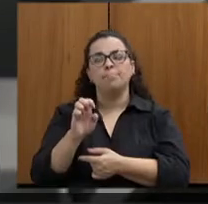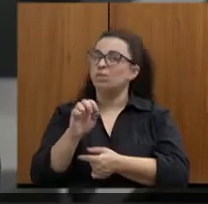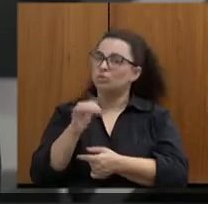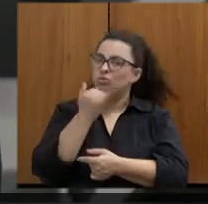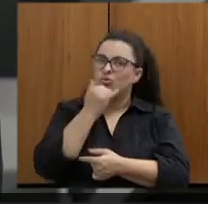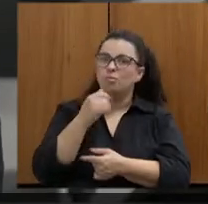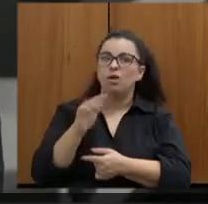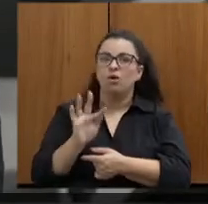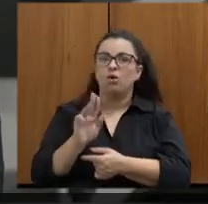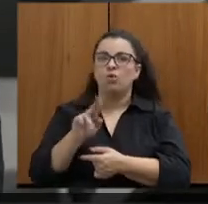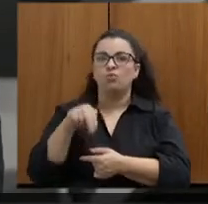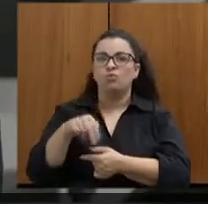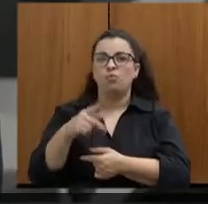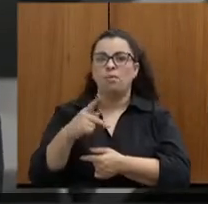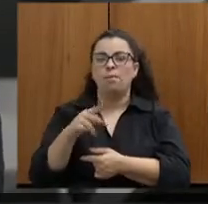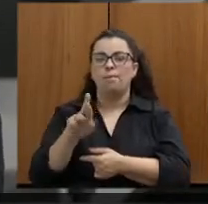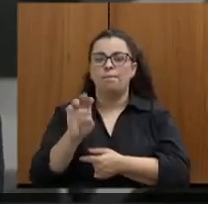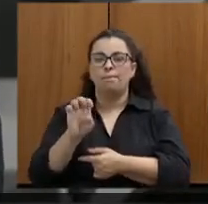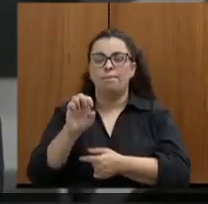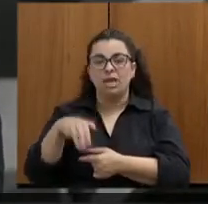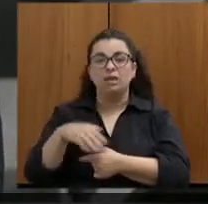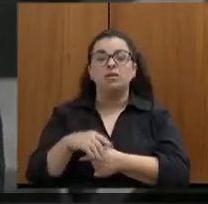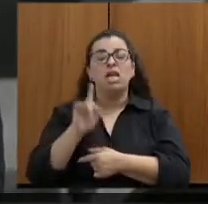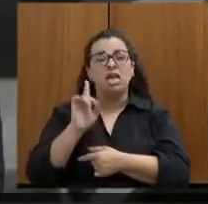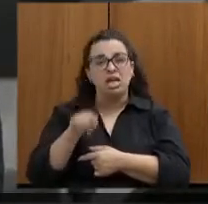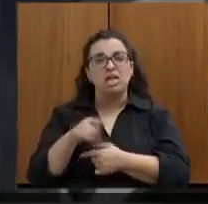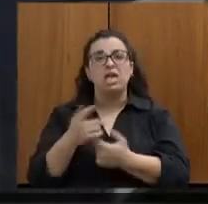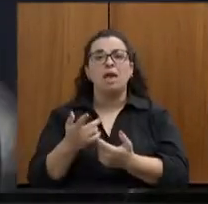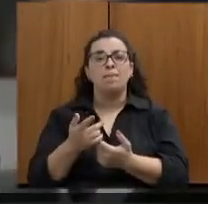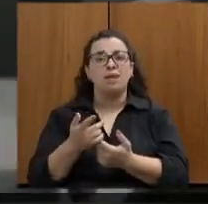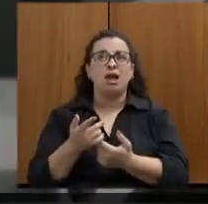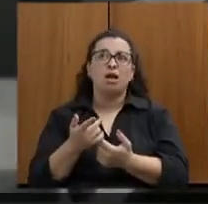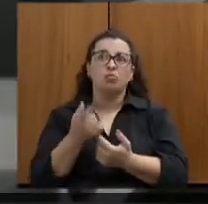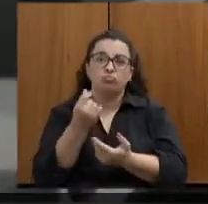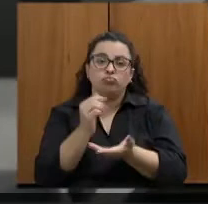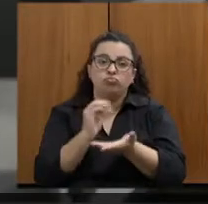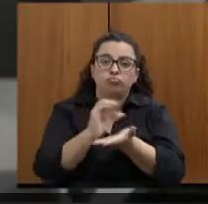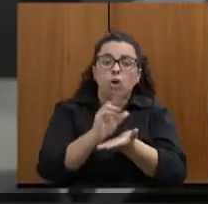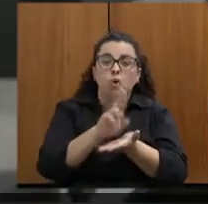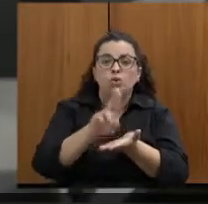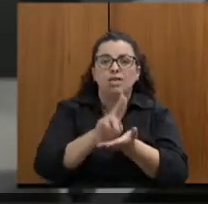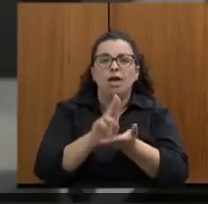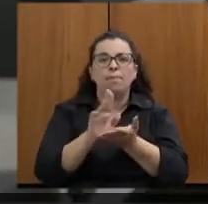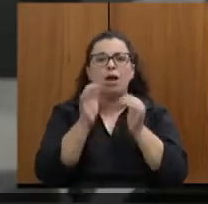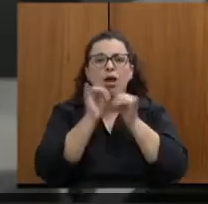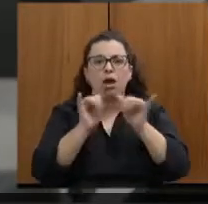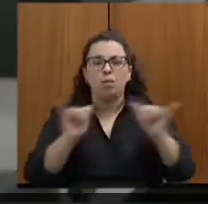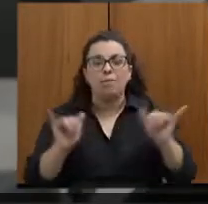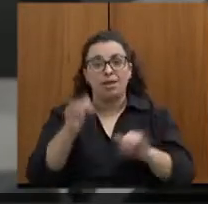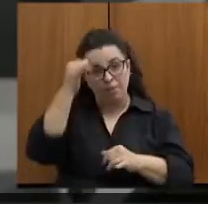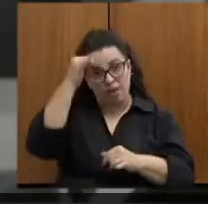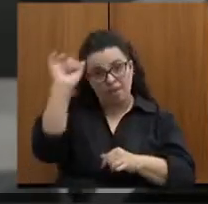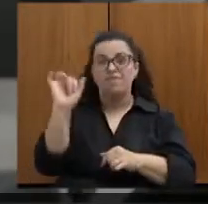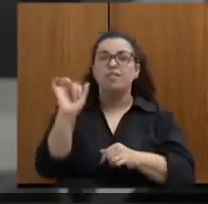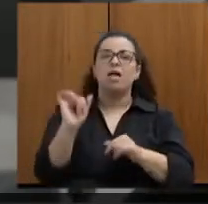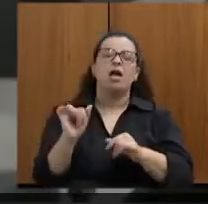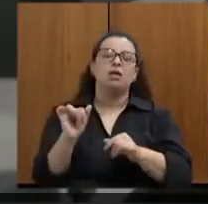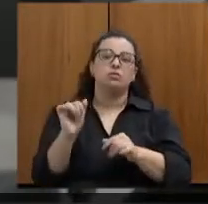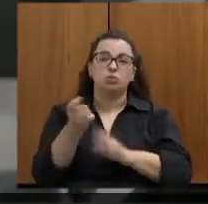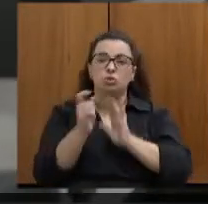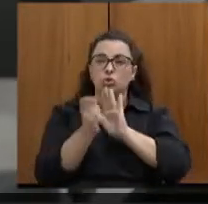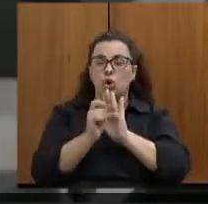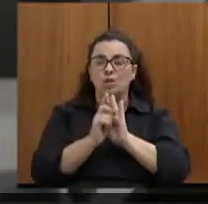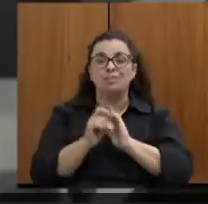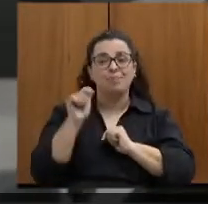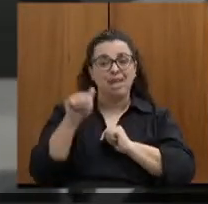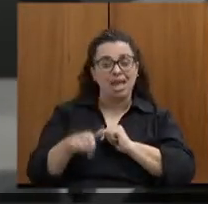drogas possa ser financiada, principalmente na perspectiva da prevenção. E essa é uma lei que já foi votada há mais de 10 anos aqui na Assembleia e,